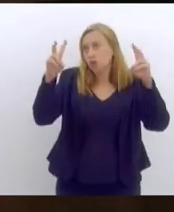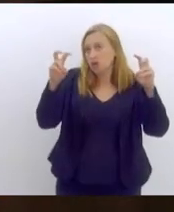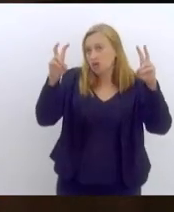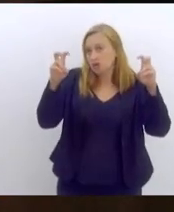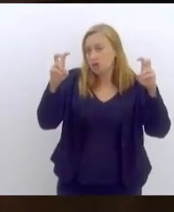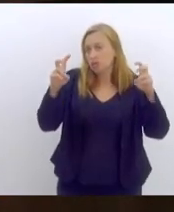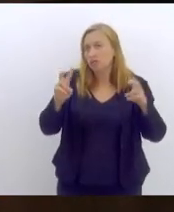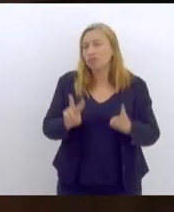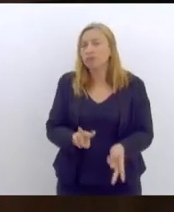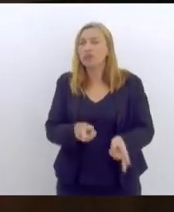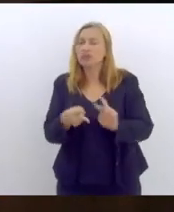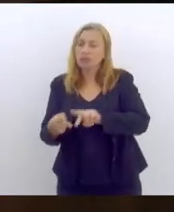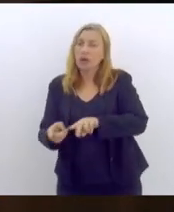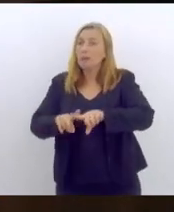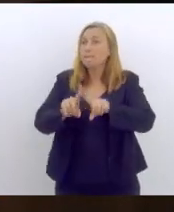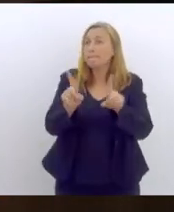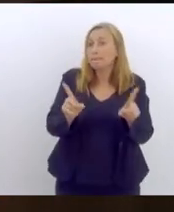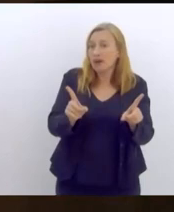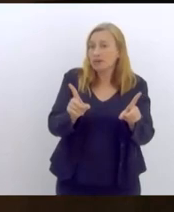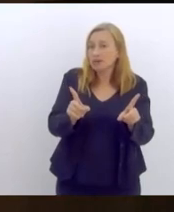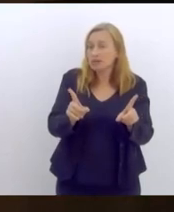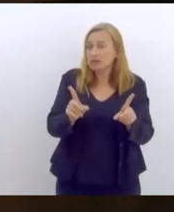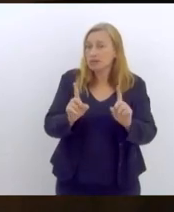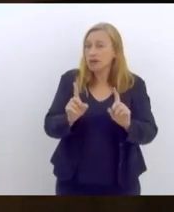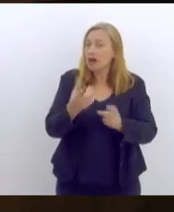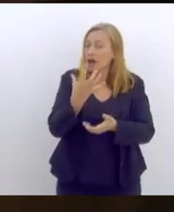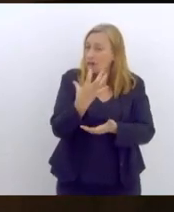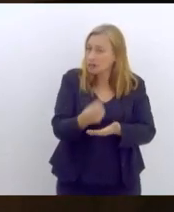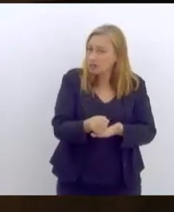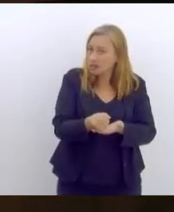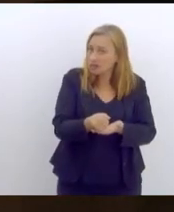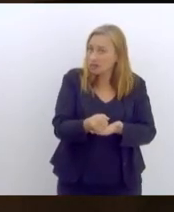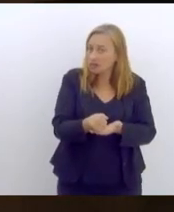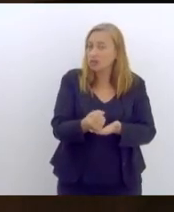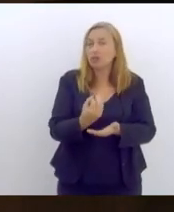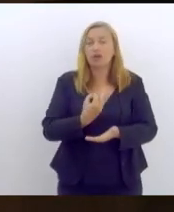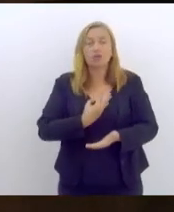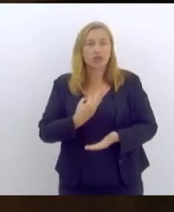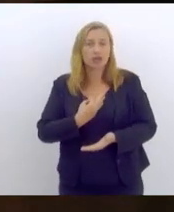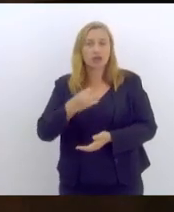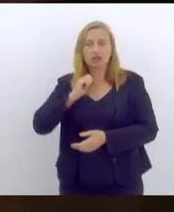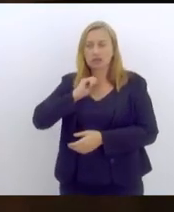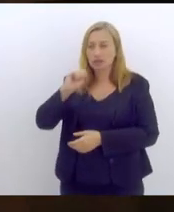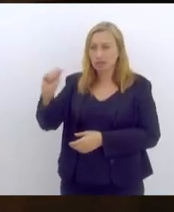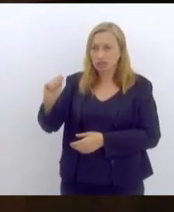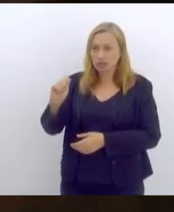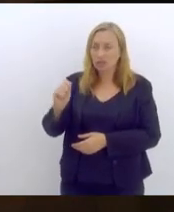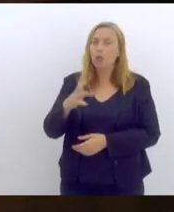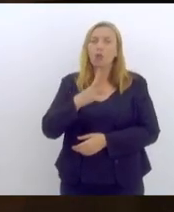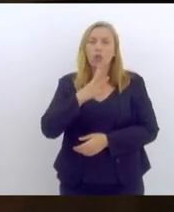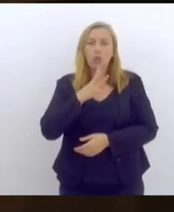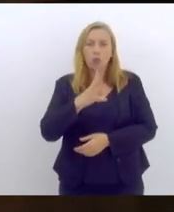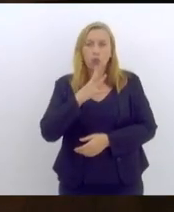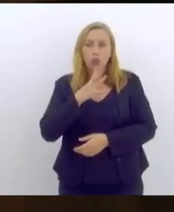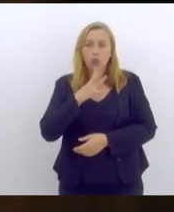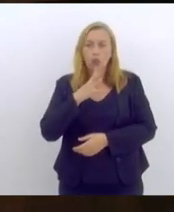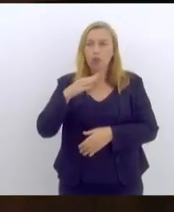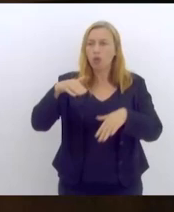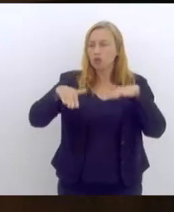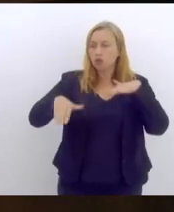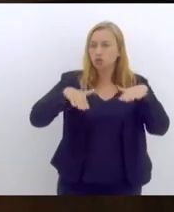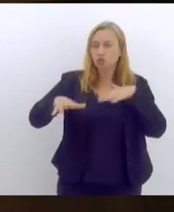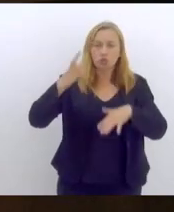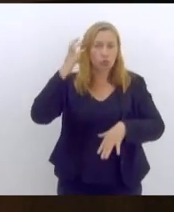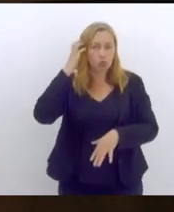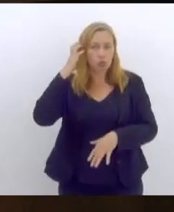pelo encaminhamento, mas favorável a essa medalha, reconhecendo o DJ Malboro como o ícone